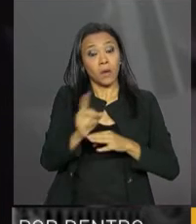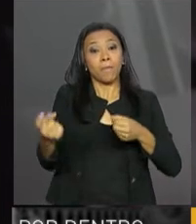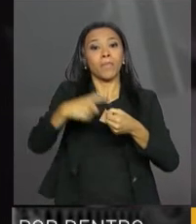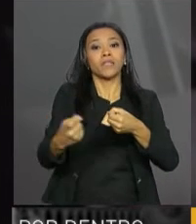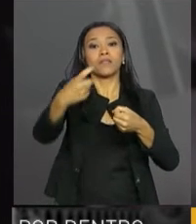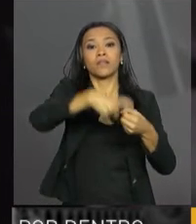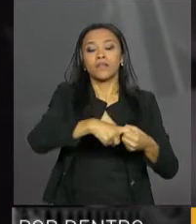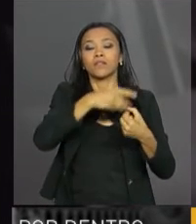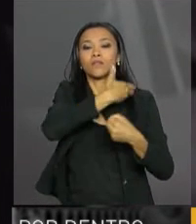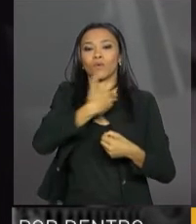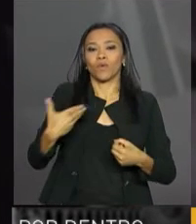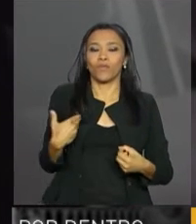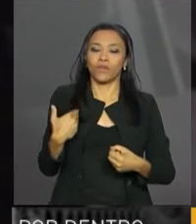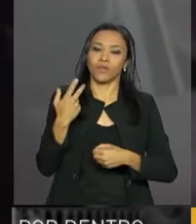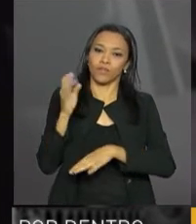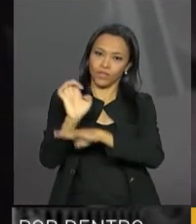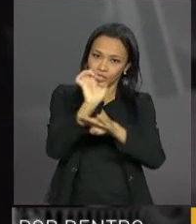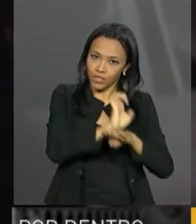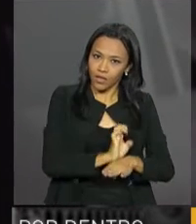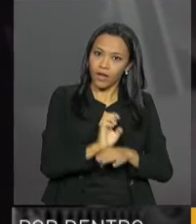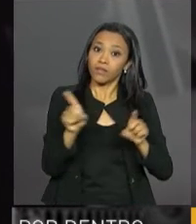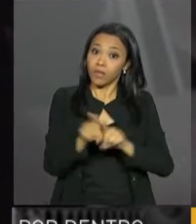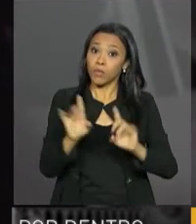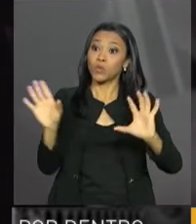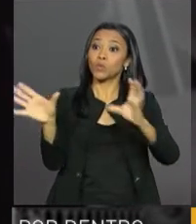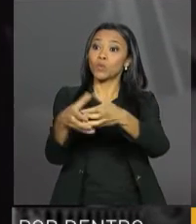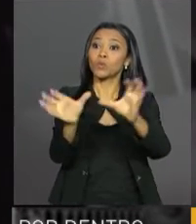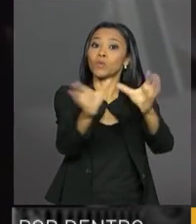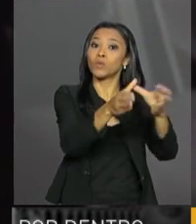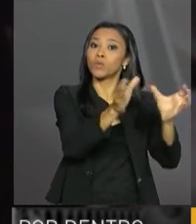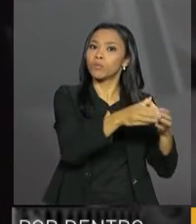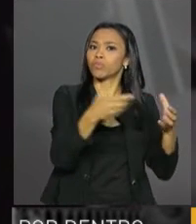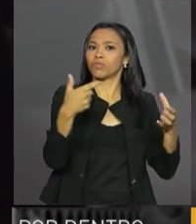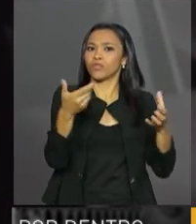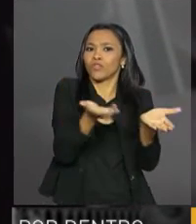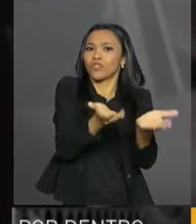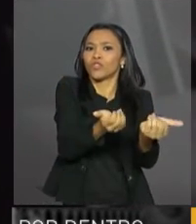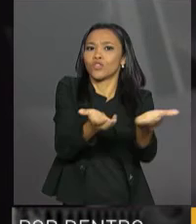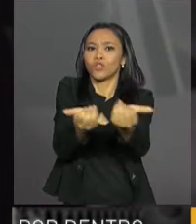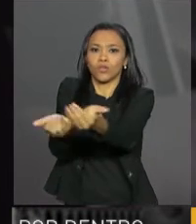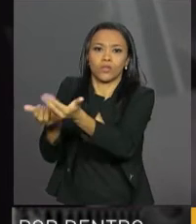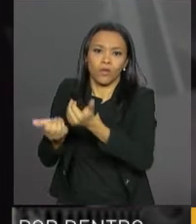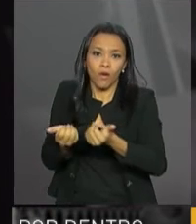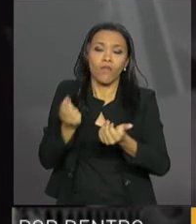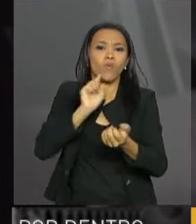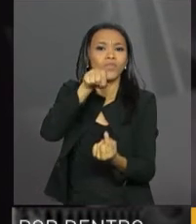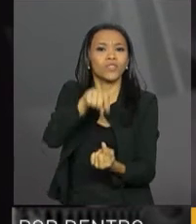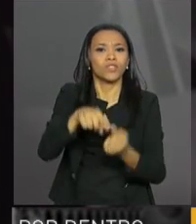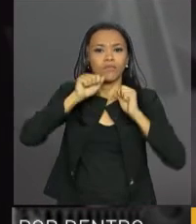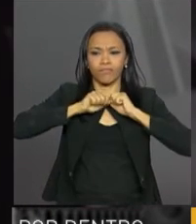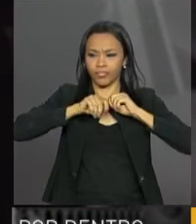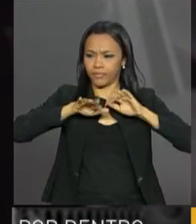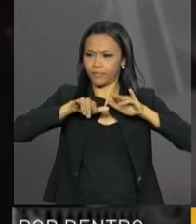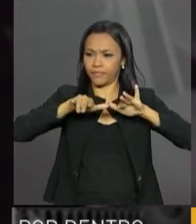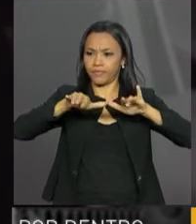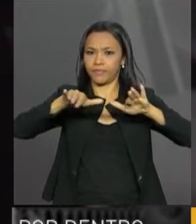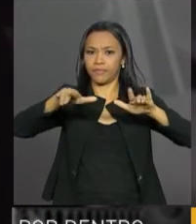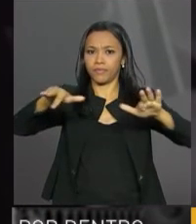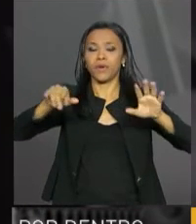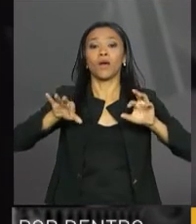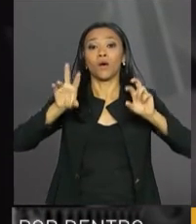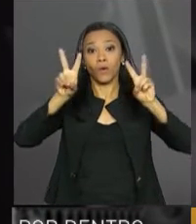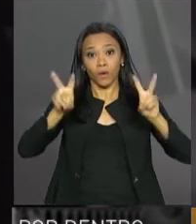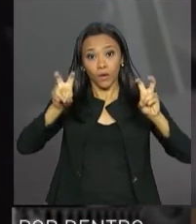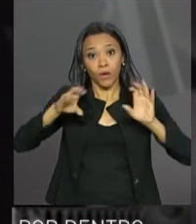governos estaduais, com os organismos de juventude nos estados, visando com isso disseminar o programa